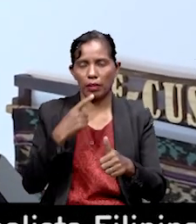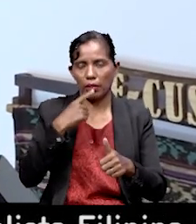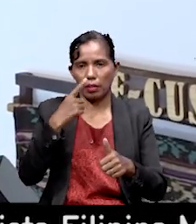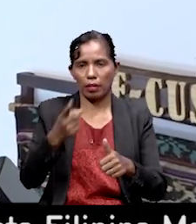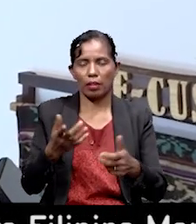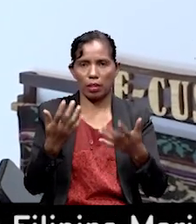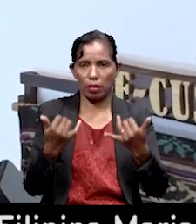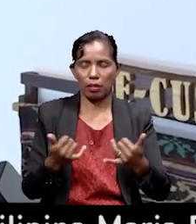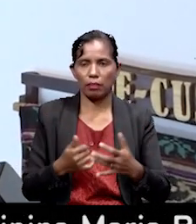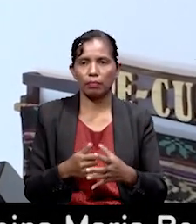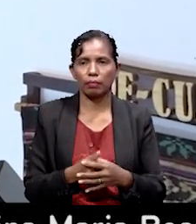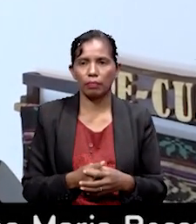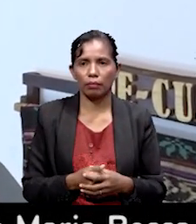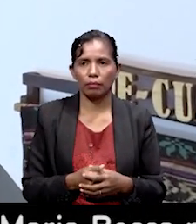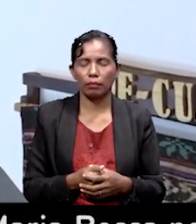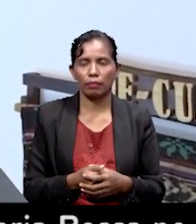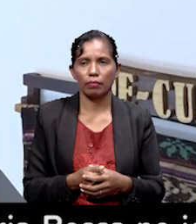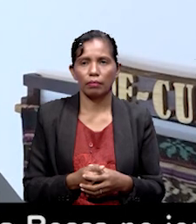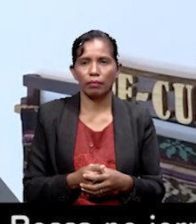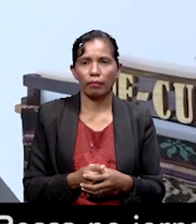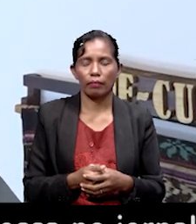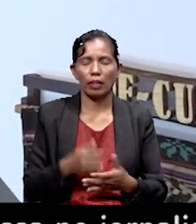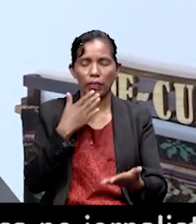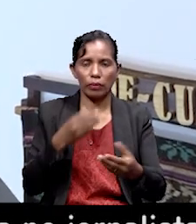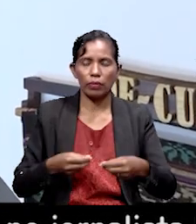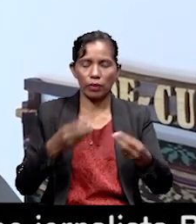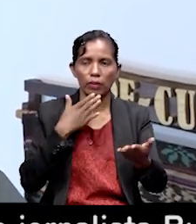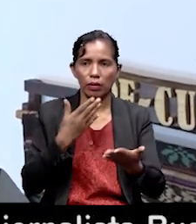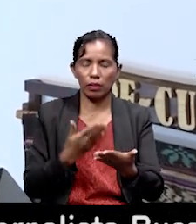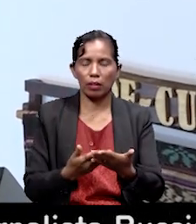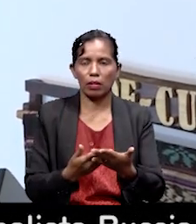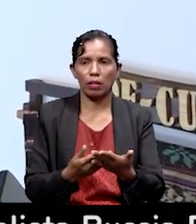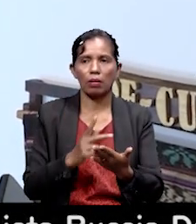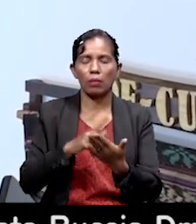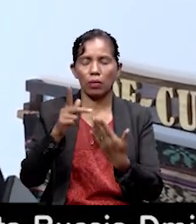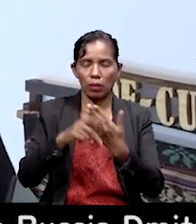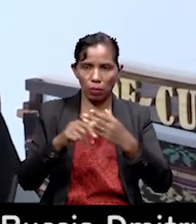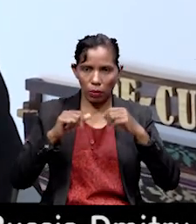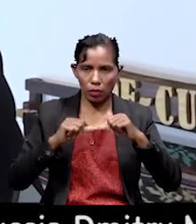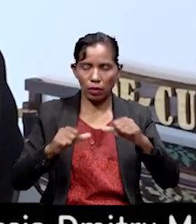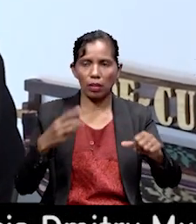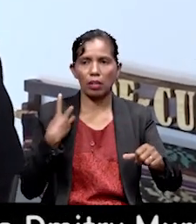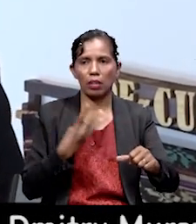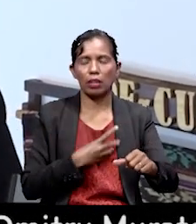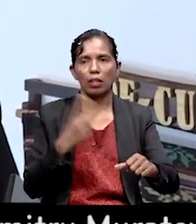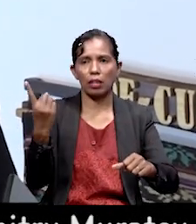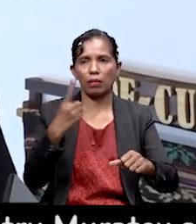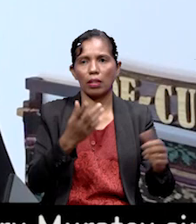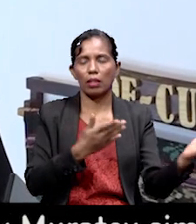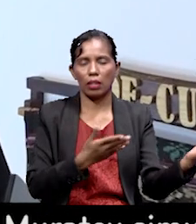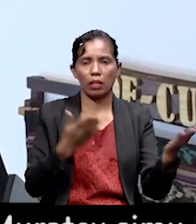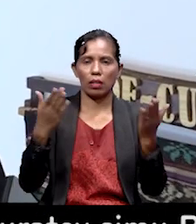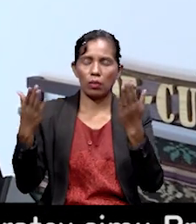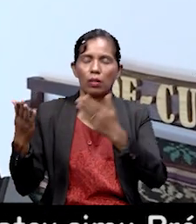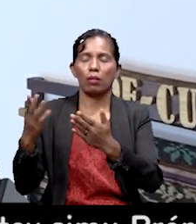idane ninia benefício makane ida ne programa continuação da nebe ita na fatin lori